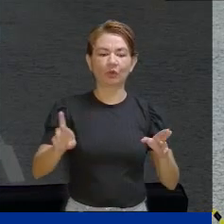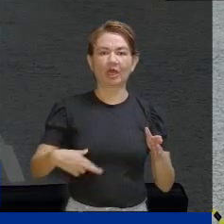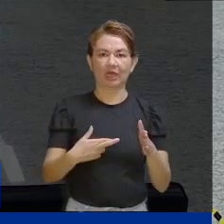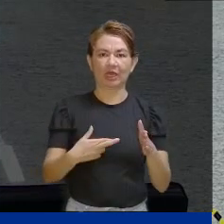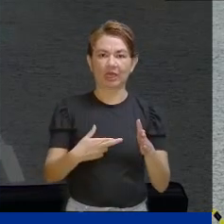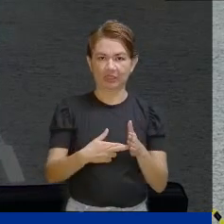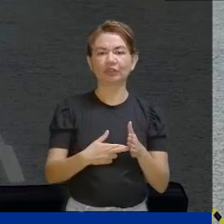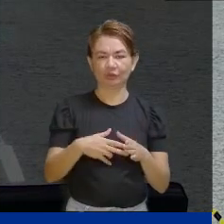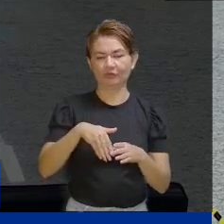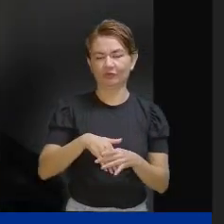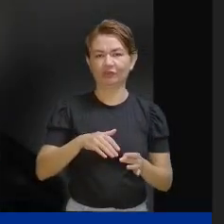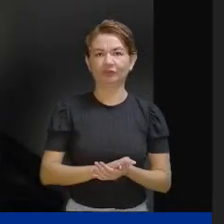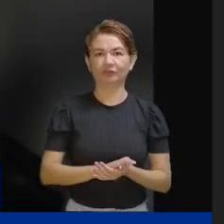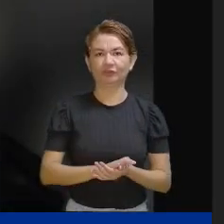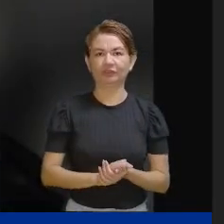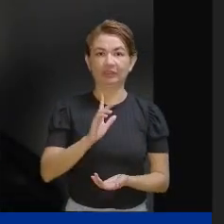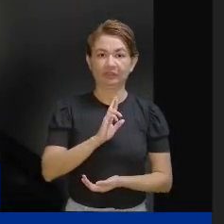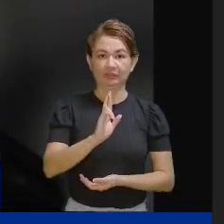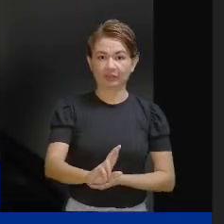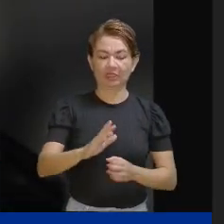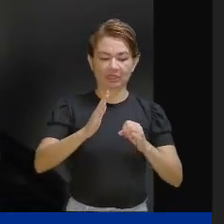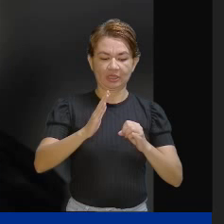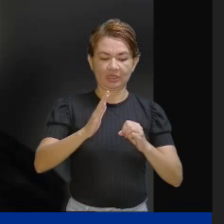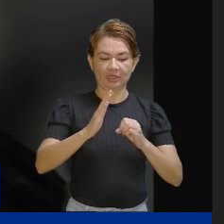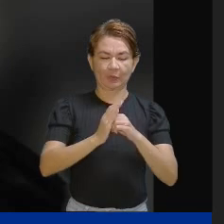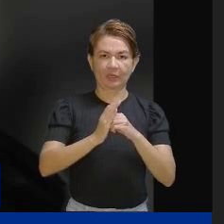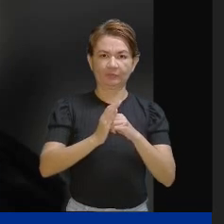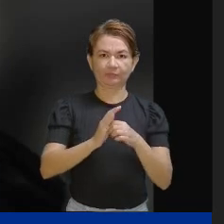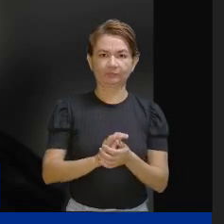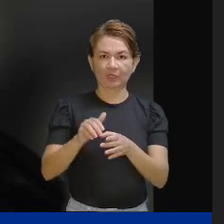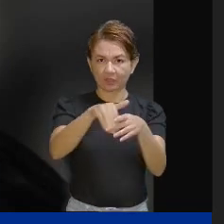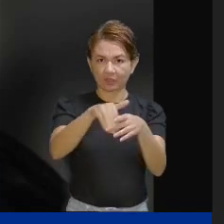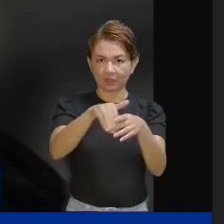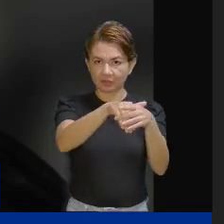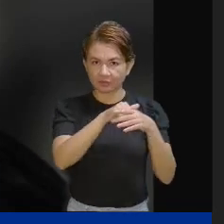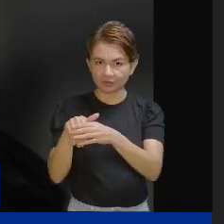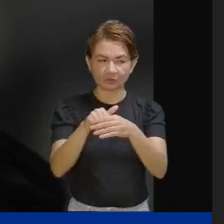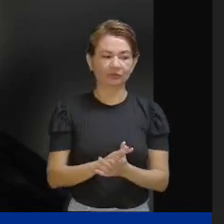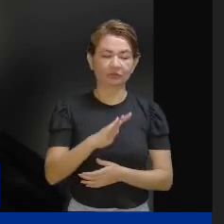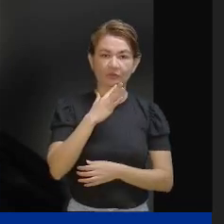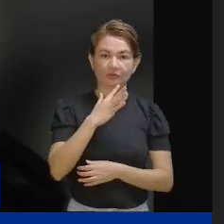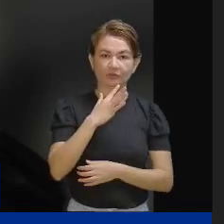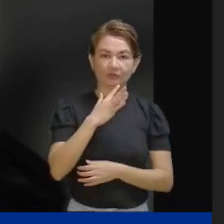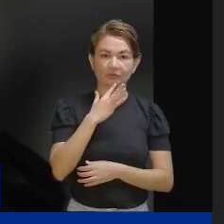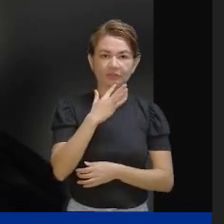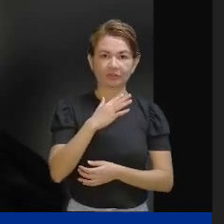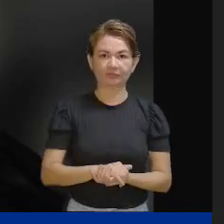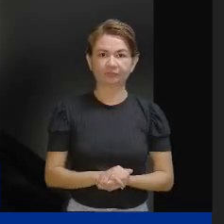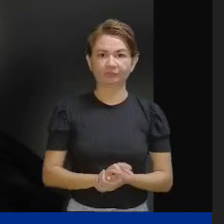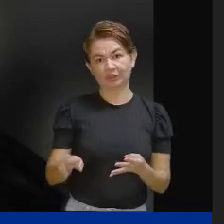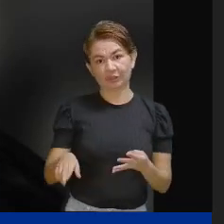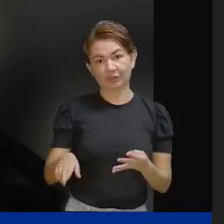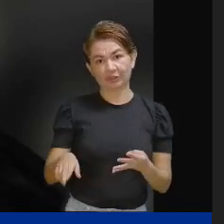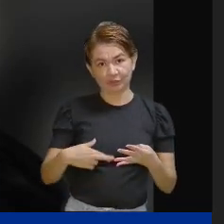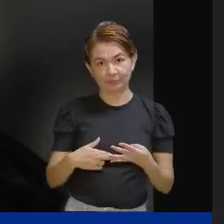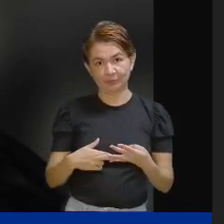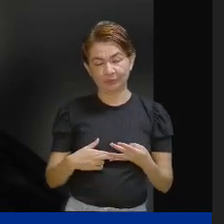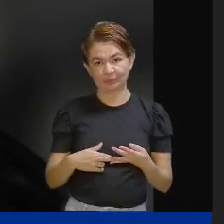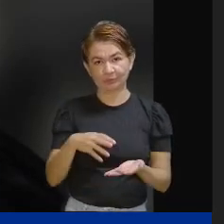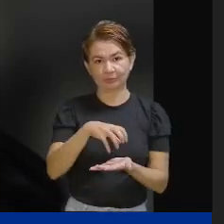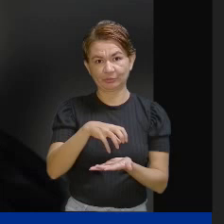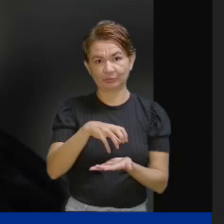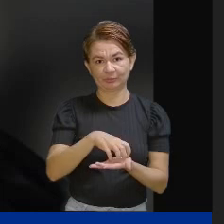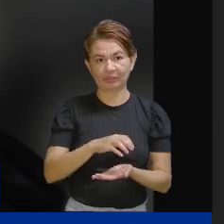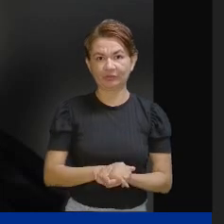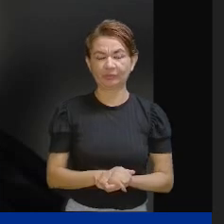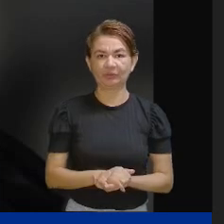presidente. Decisão, Tribunal Regional Eleitoral do Amapá, à unanimidade, conheceu do recurso e no